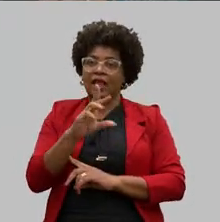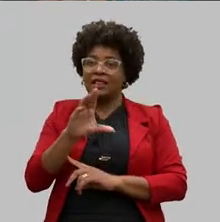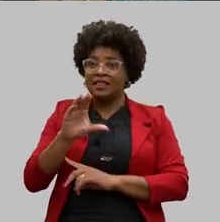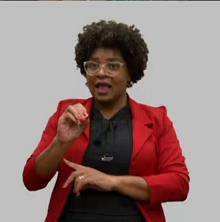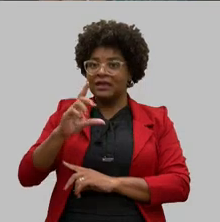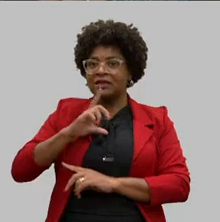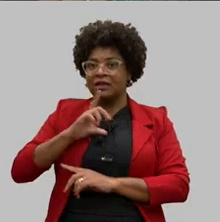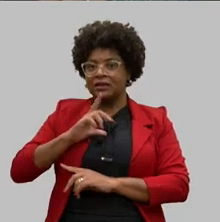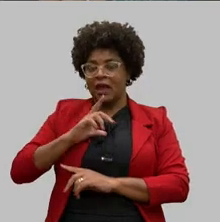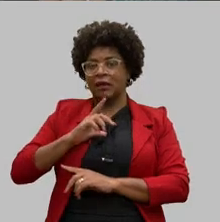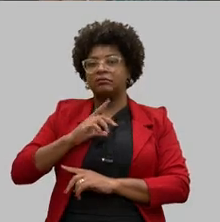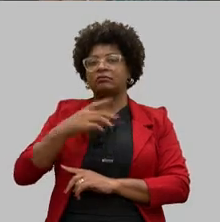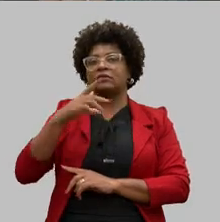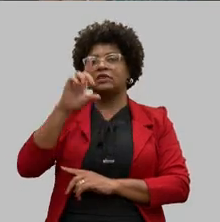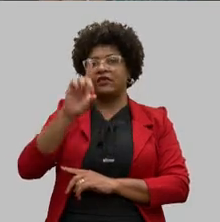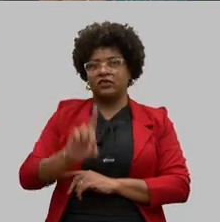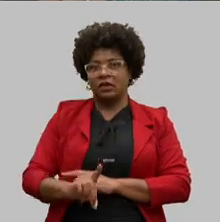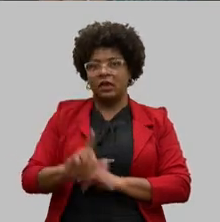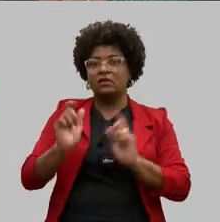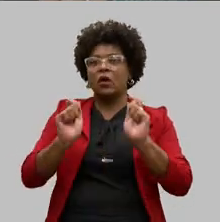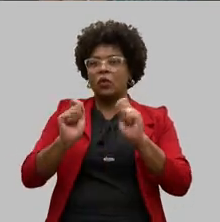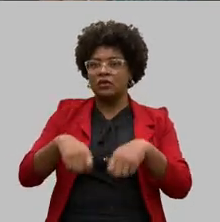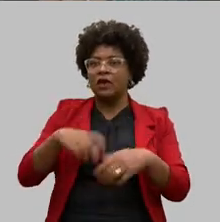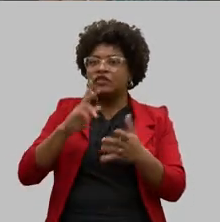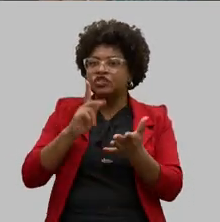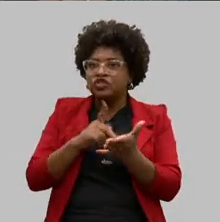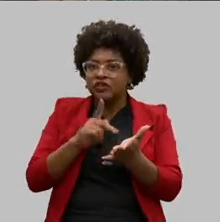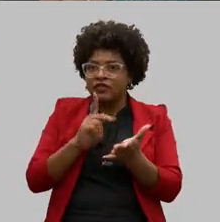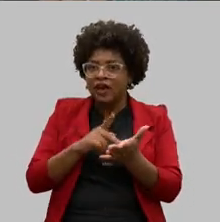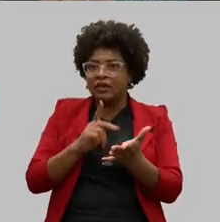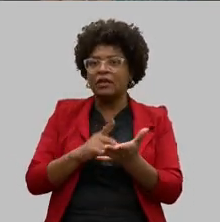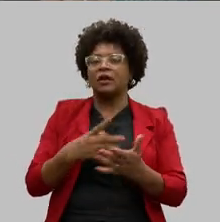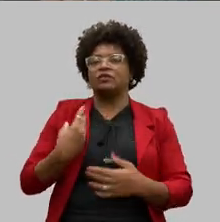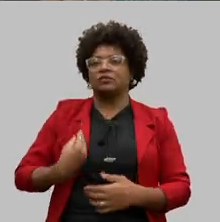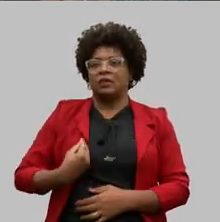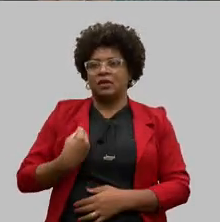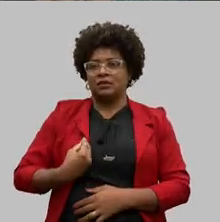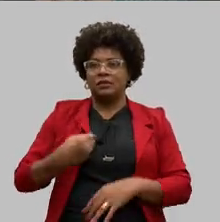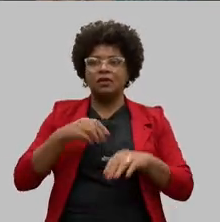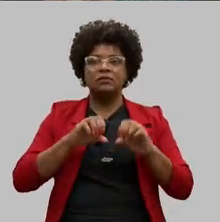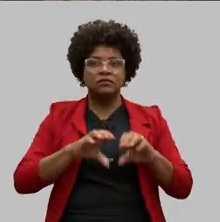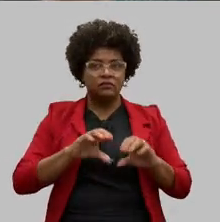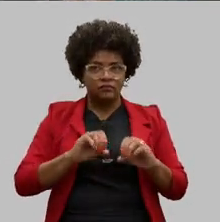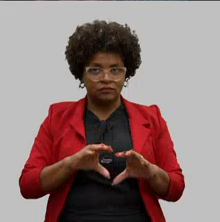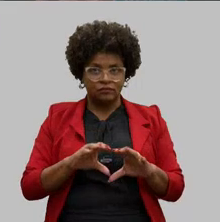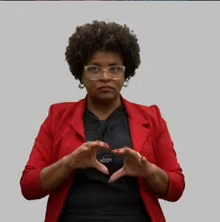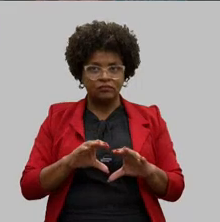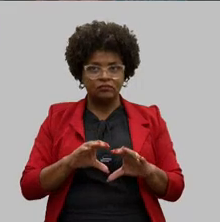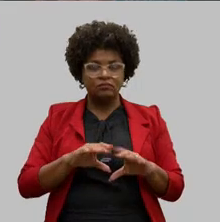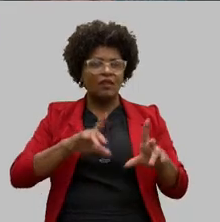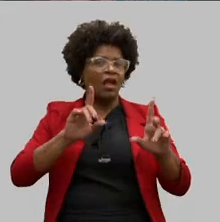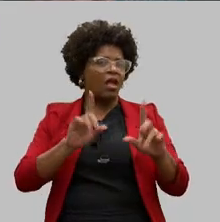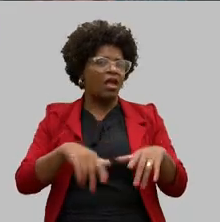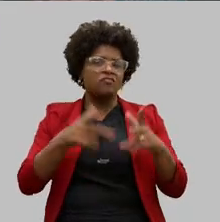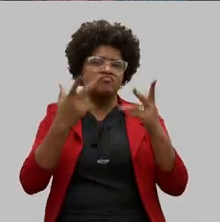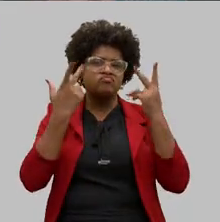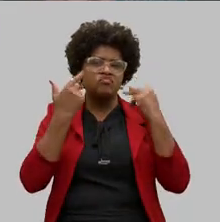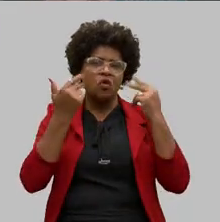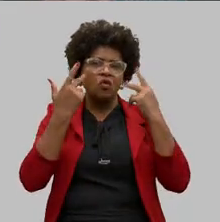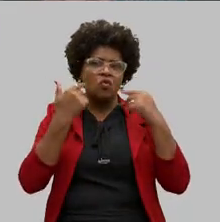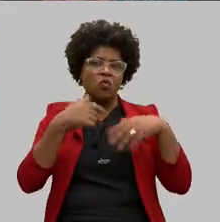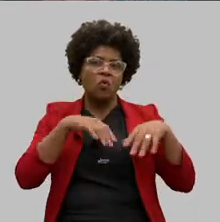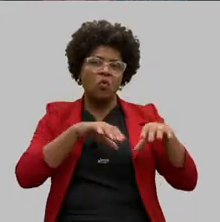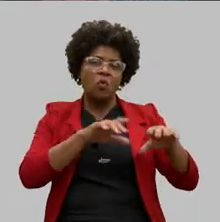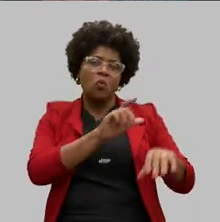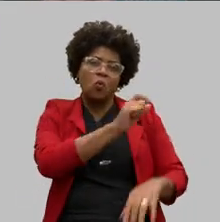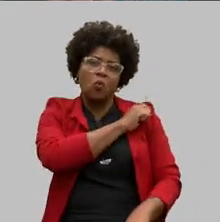conseguem participar efetivamente das aulas relatam que é comum esses alunos ficarem no canto